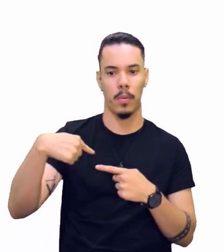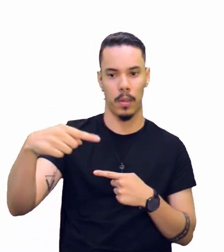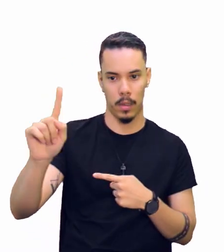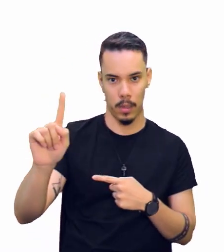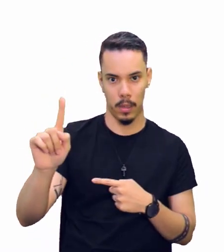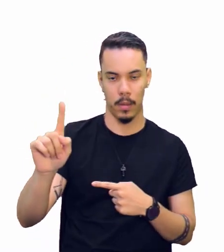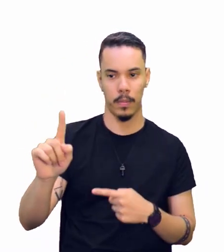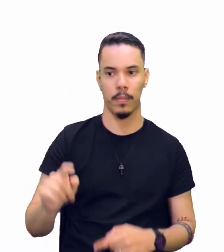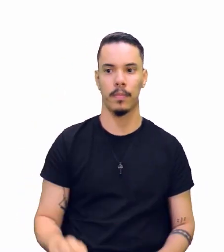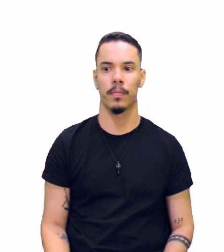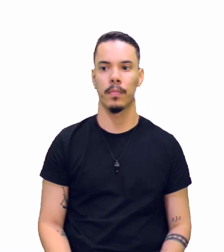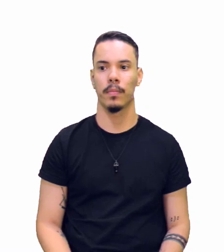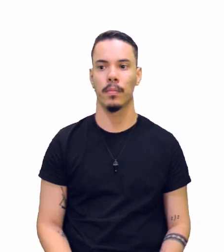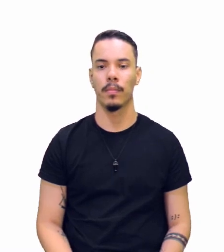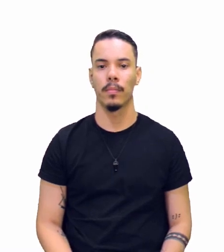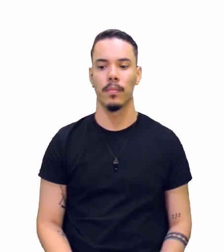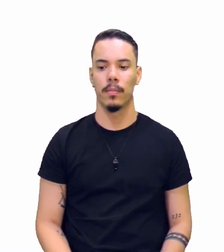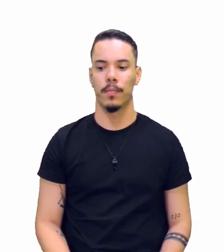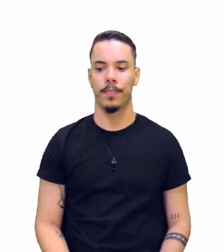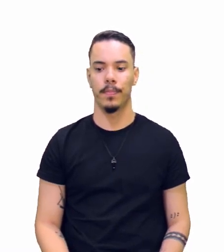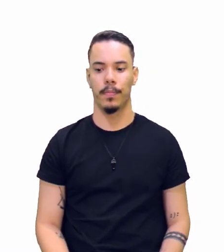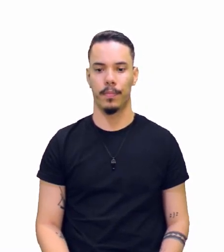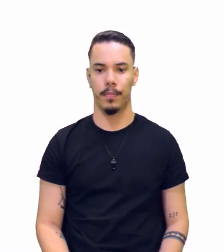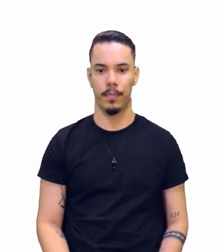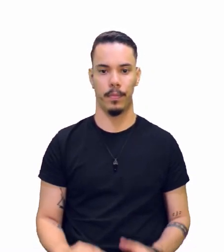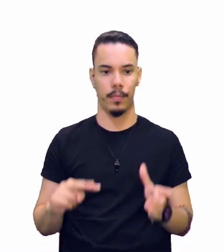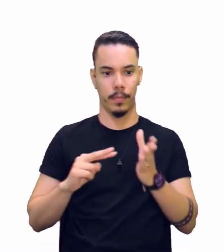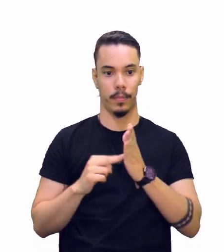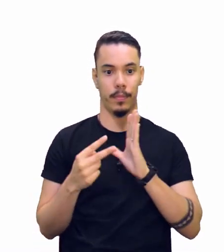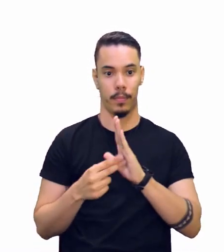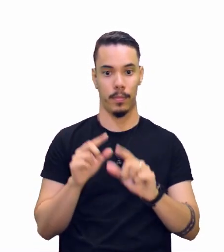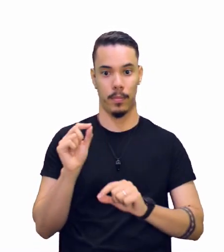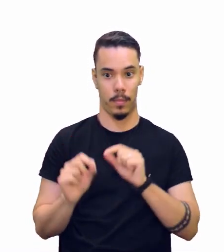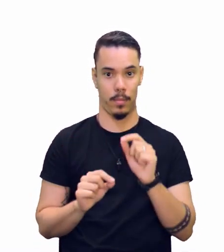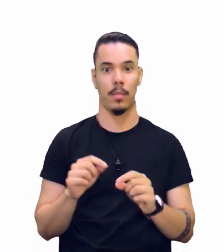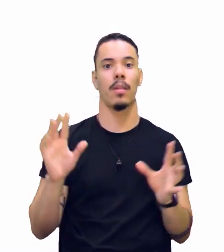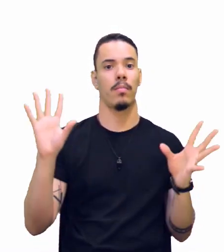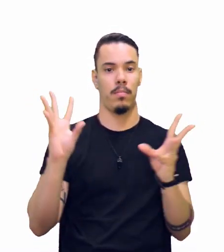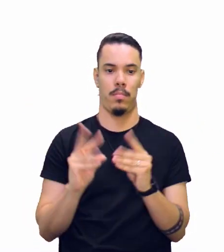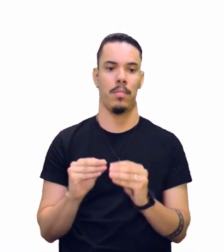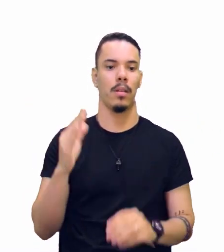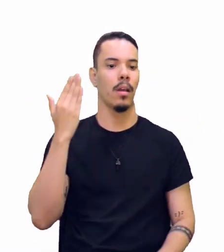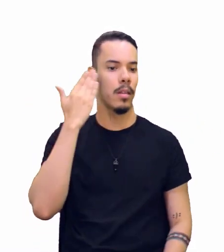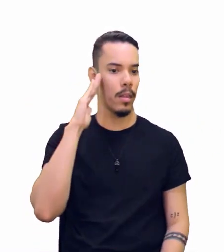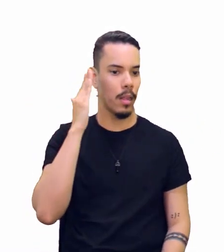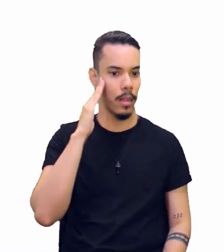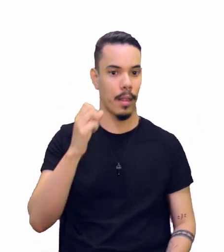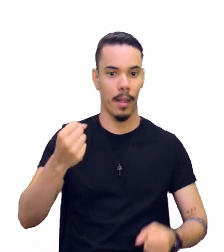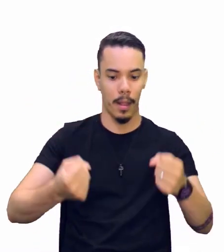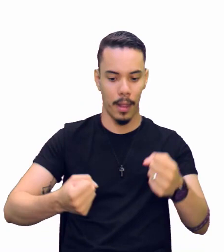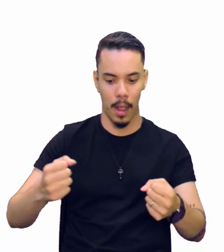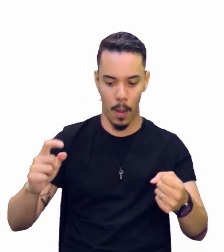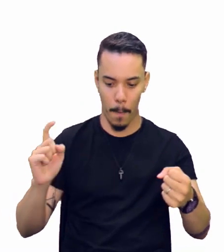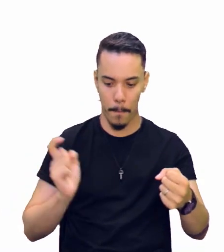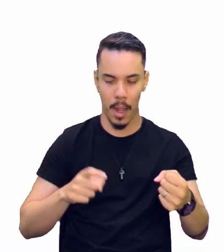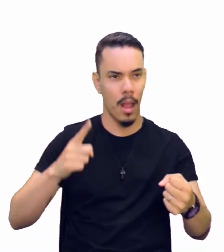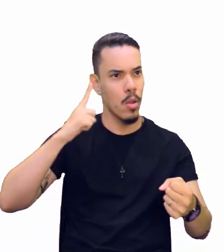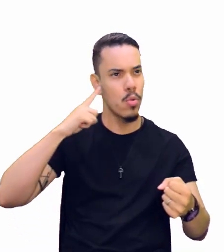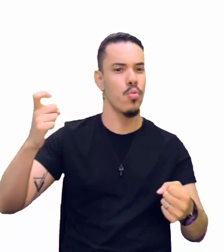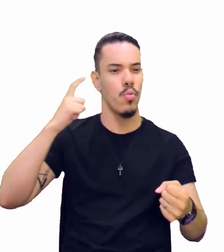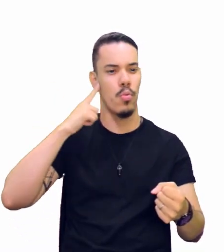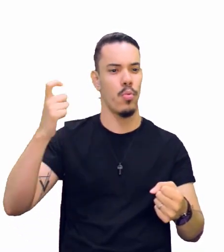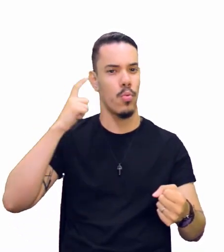off, ou go off, ele vai significar o quê? Pô, dá pra entender, né? Se você toca no carro, o alarme é o quê?